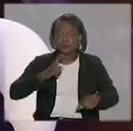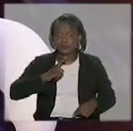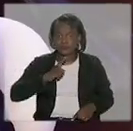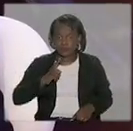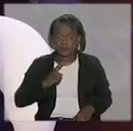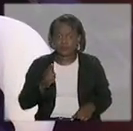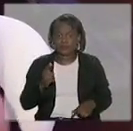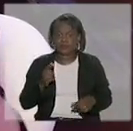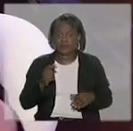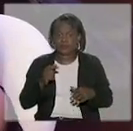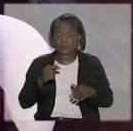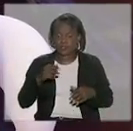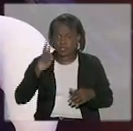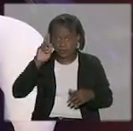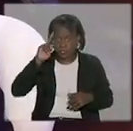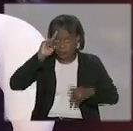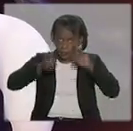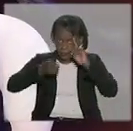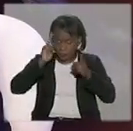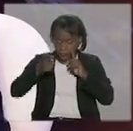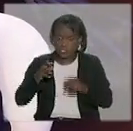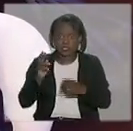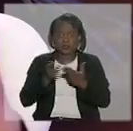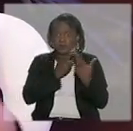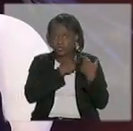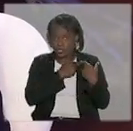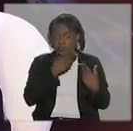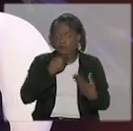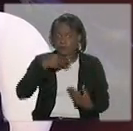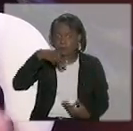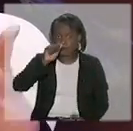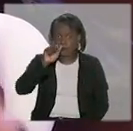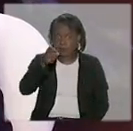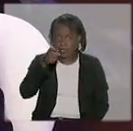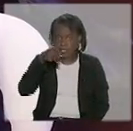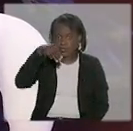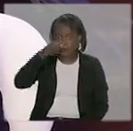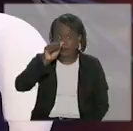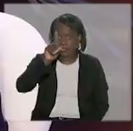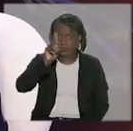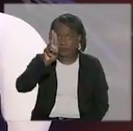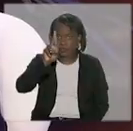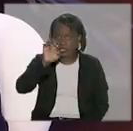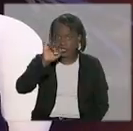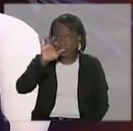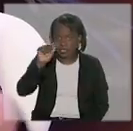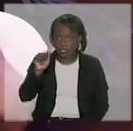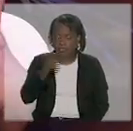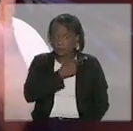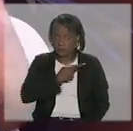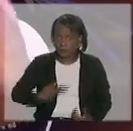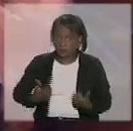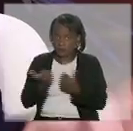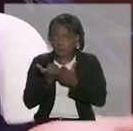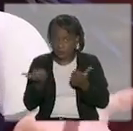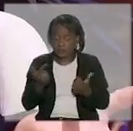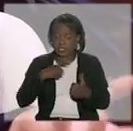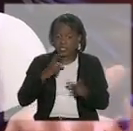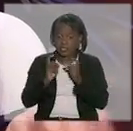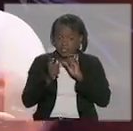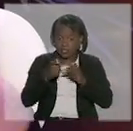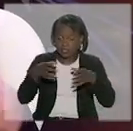tem desde um executivo responsável, que é o Marcos Madureira, que é o vice-presidente da organização. Temos um comitê